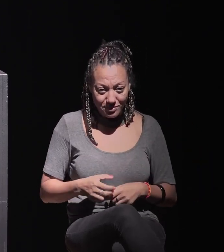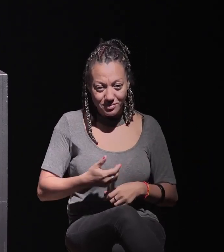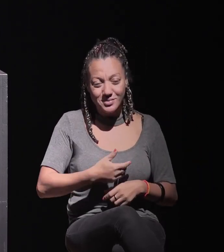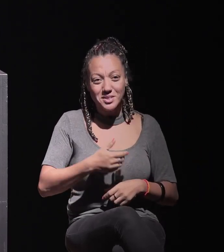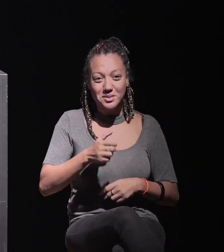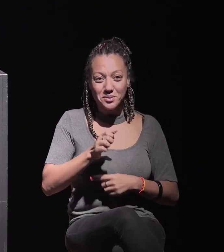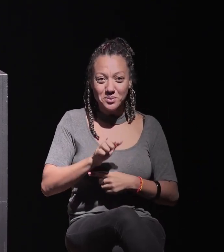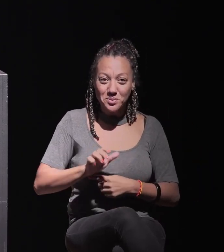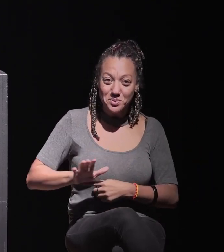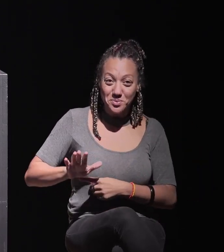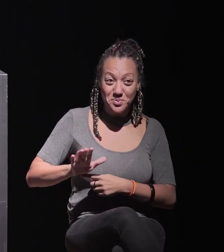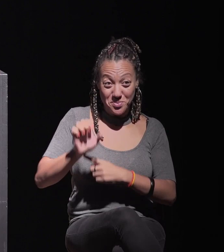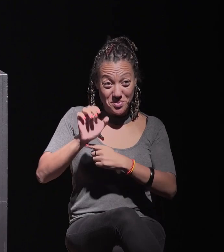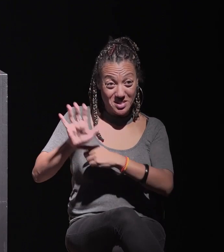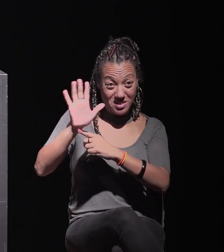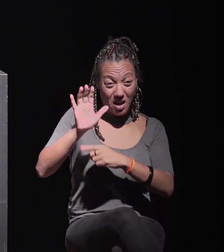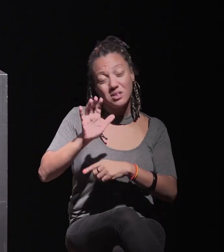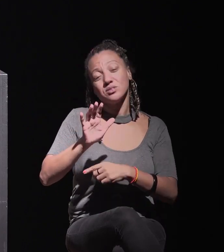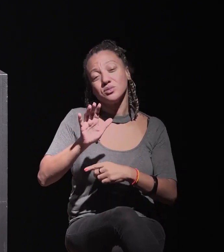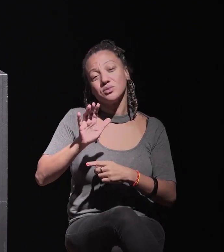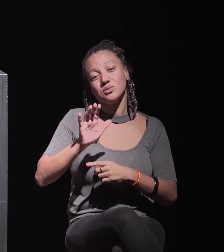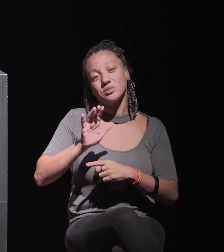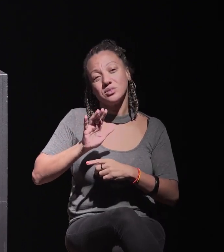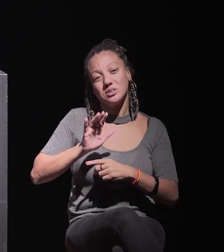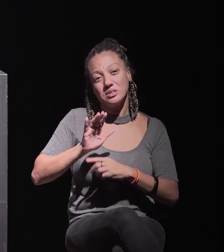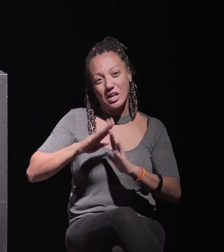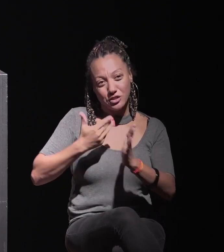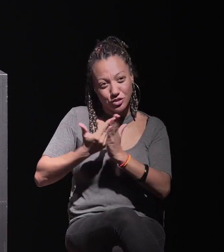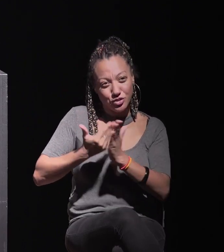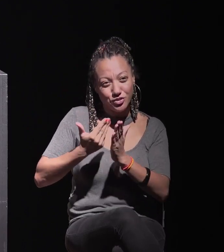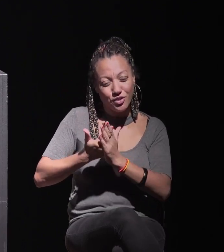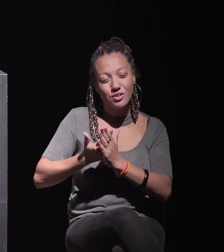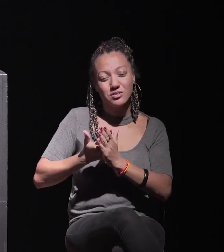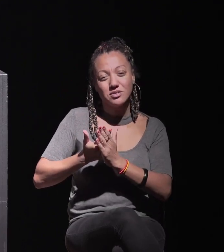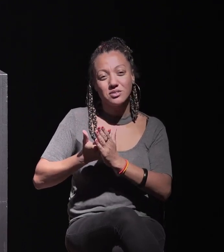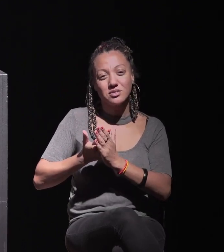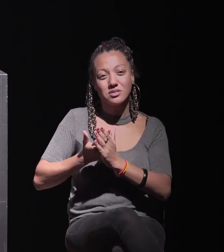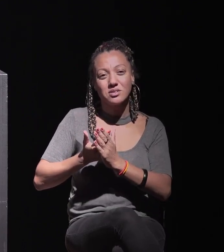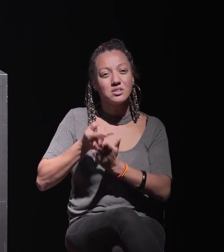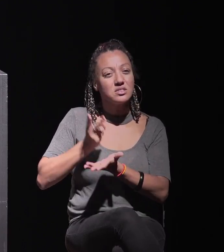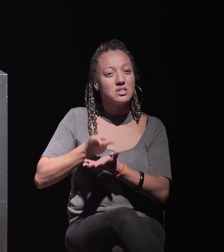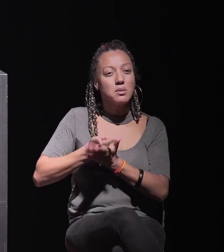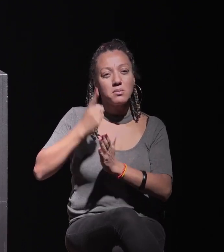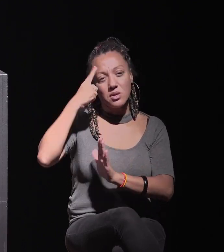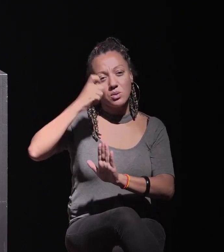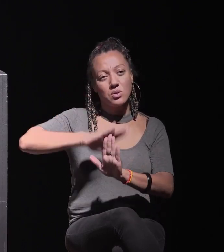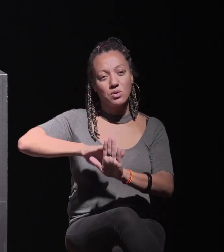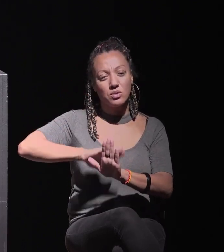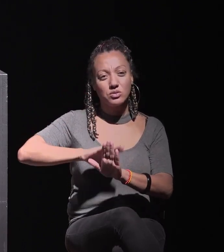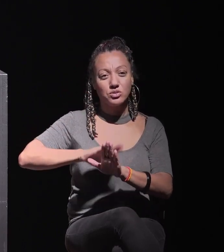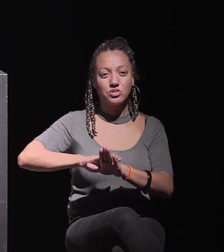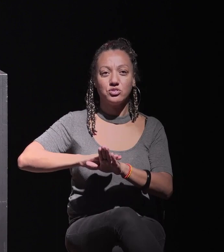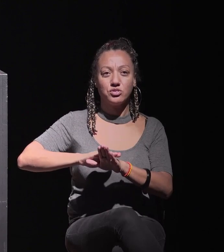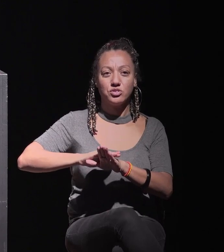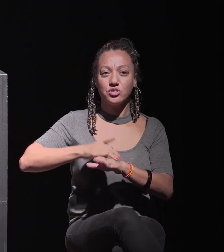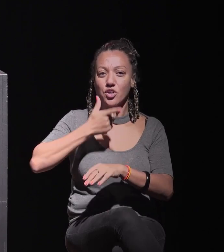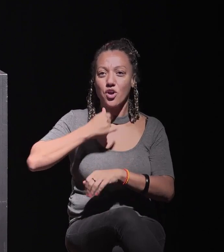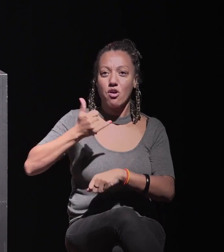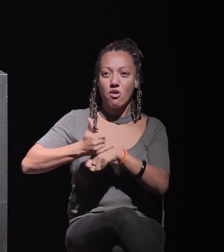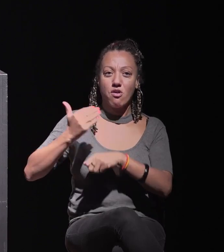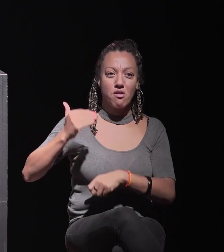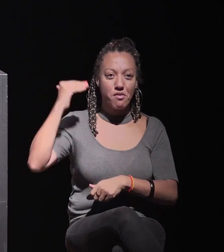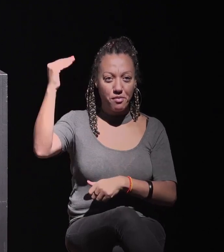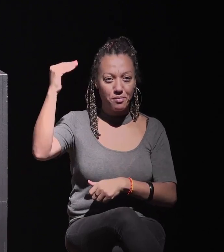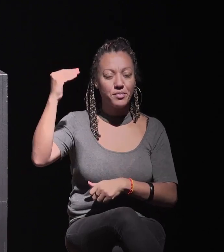as instituições carregam em si e operam uma ideologia que é heteronormativa, patriarcal e